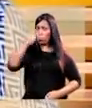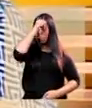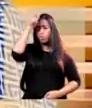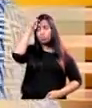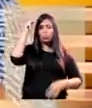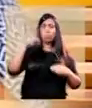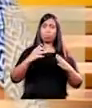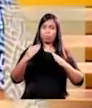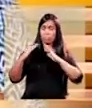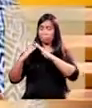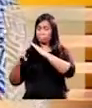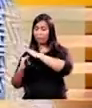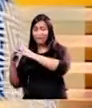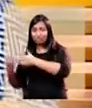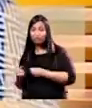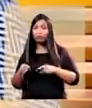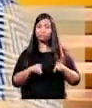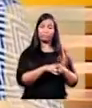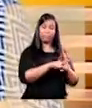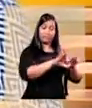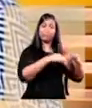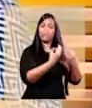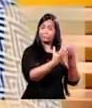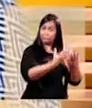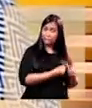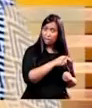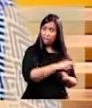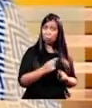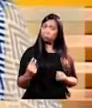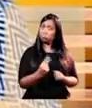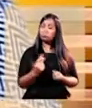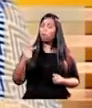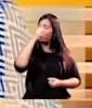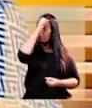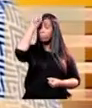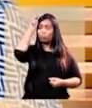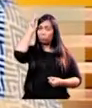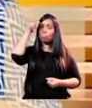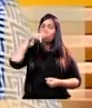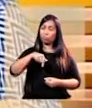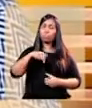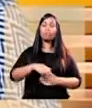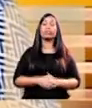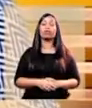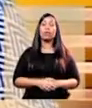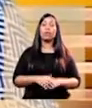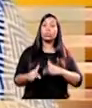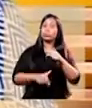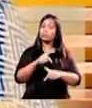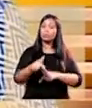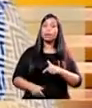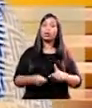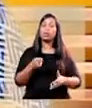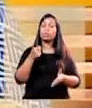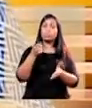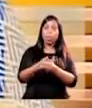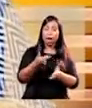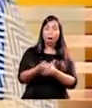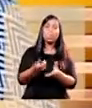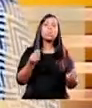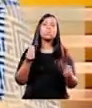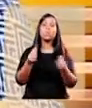O serviço de acolhimento institucional e acolhimento familiar. O serviço é financiado